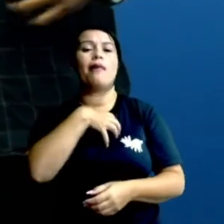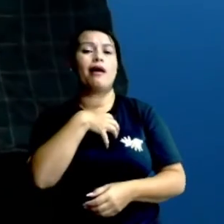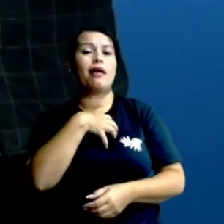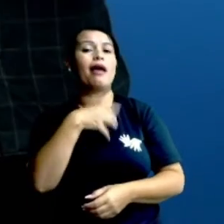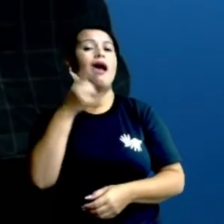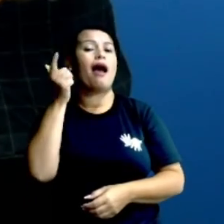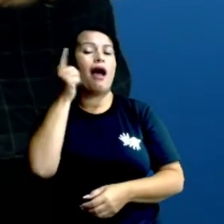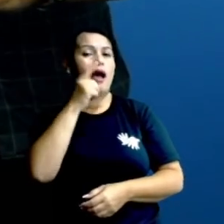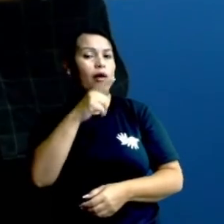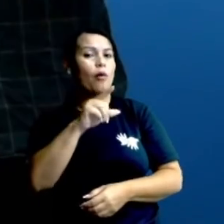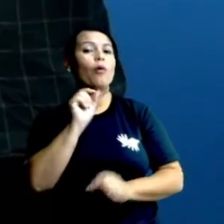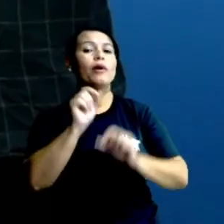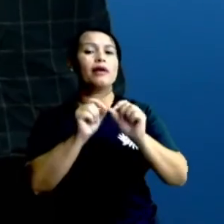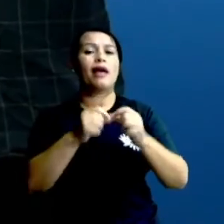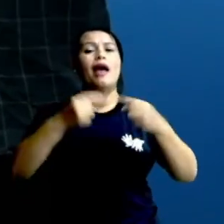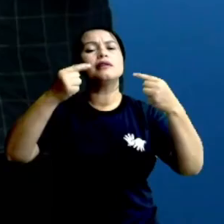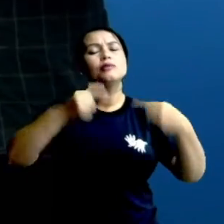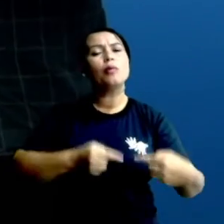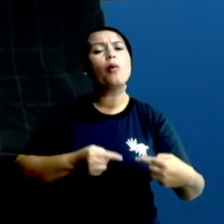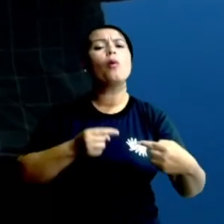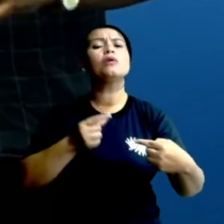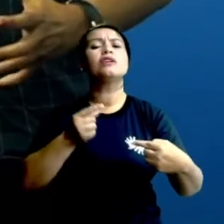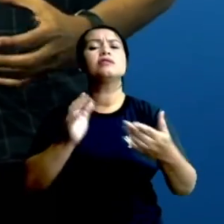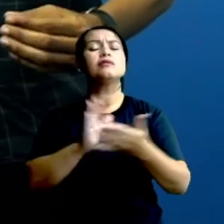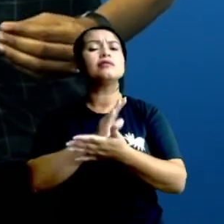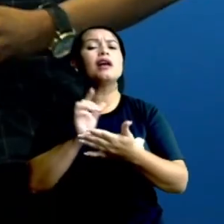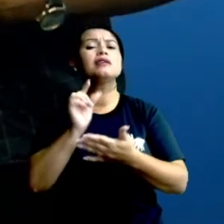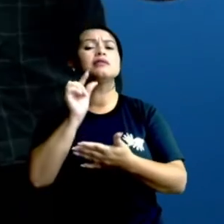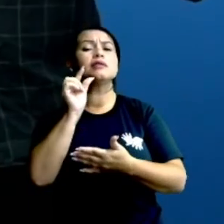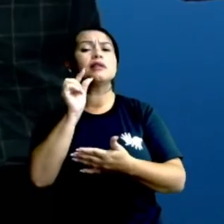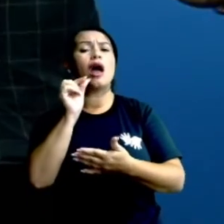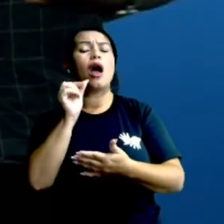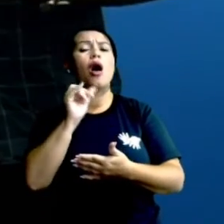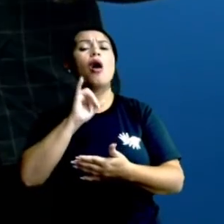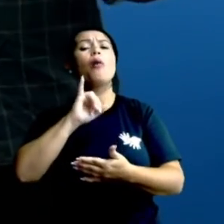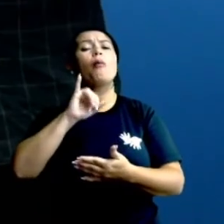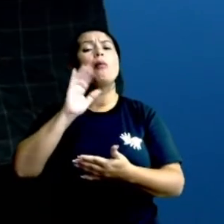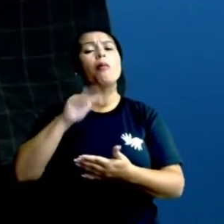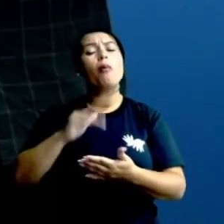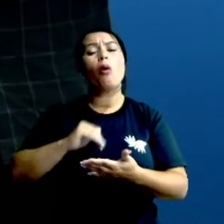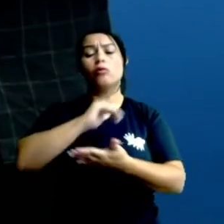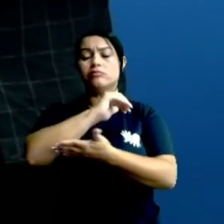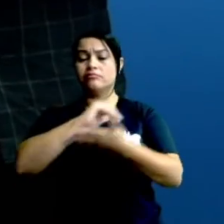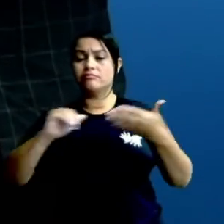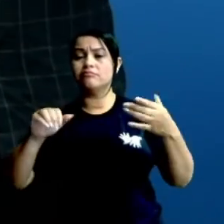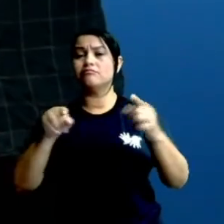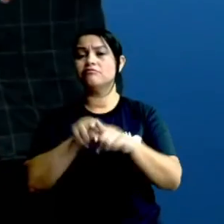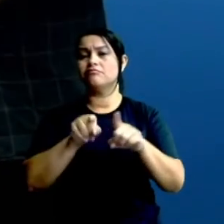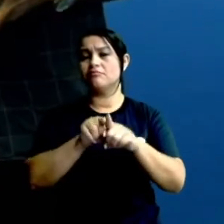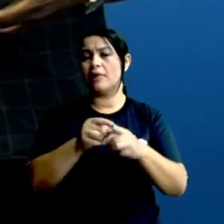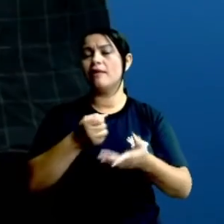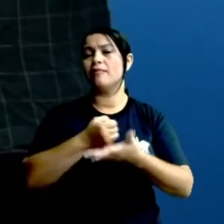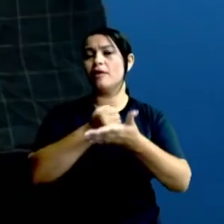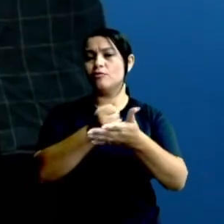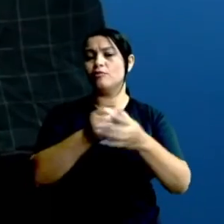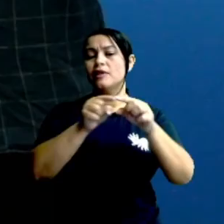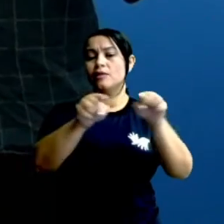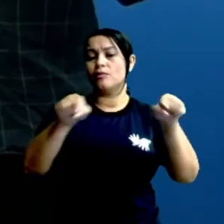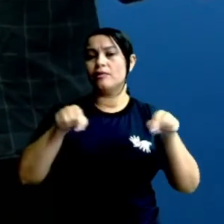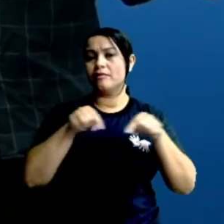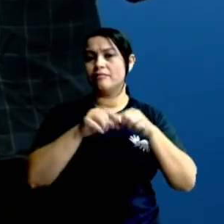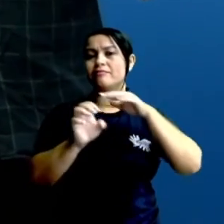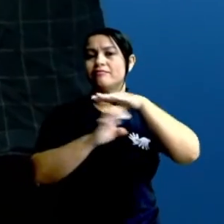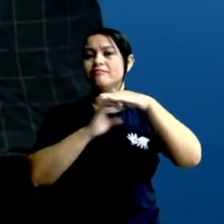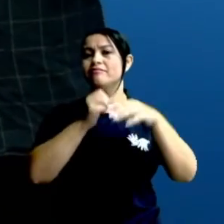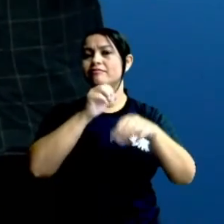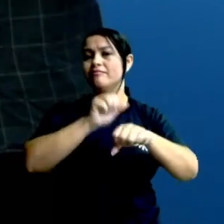muitas vezes isenção de impostos, né, dando possibilidade de melhorar a infraestrutura no entorno da fábrica onde iria se fixar. Logicamente,